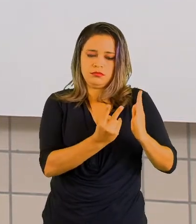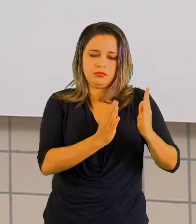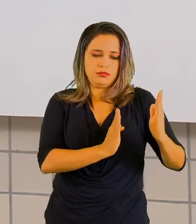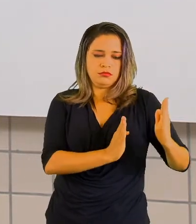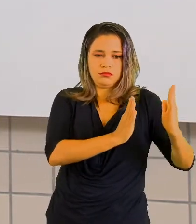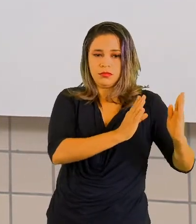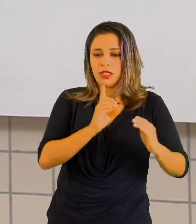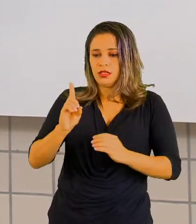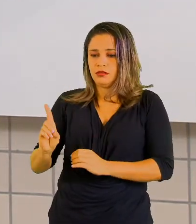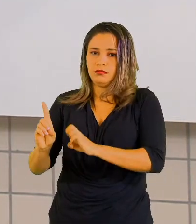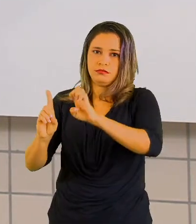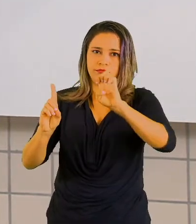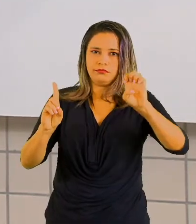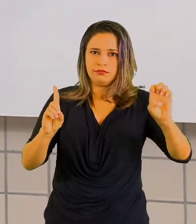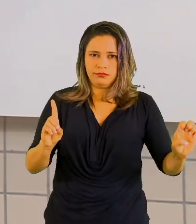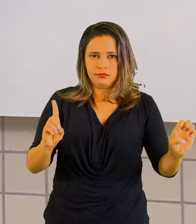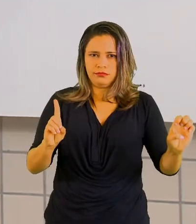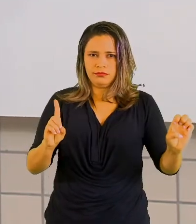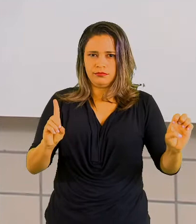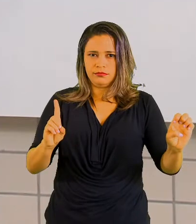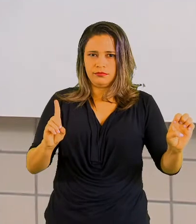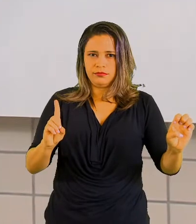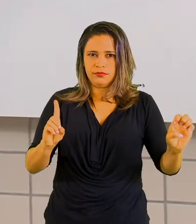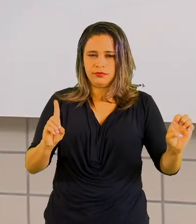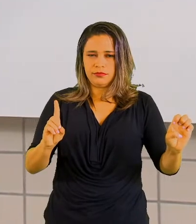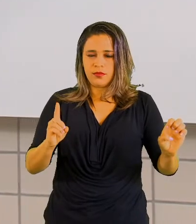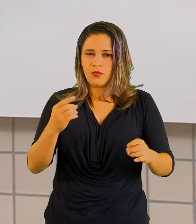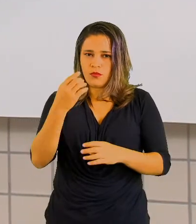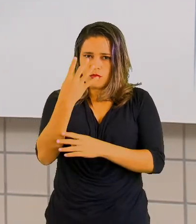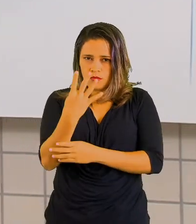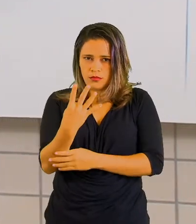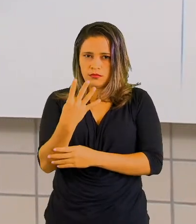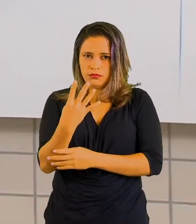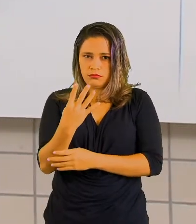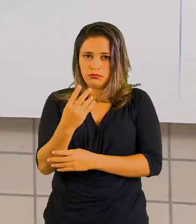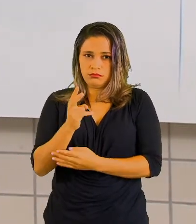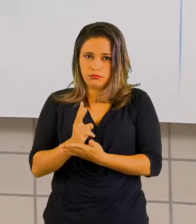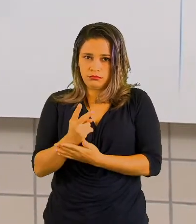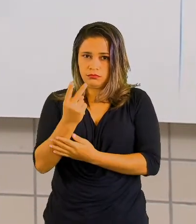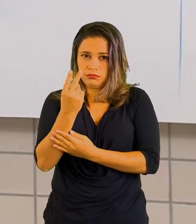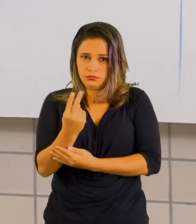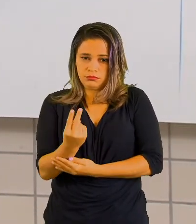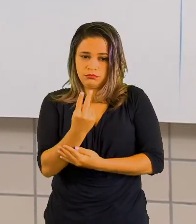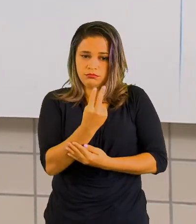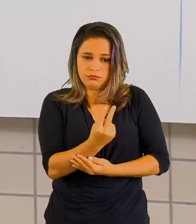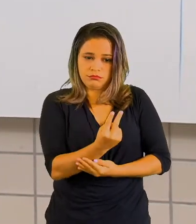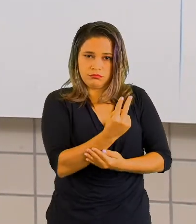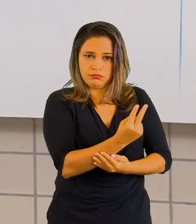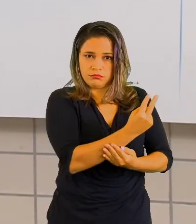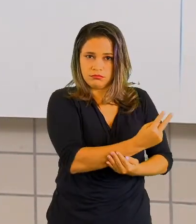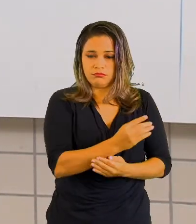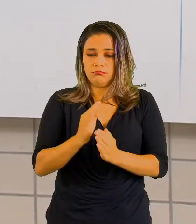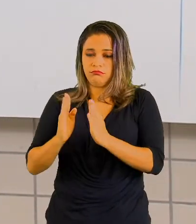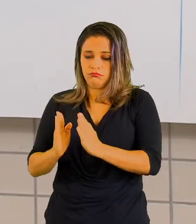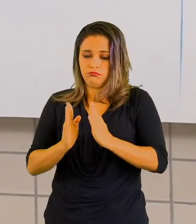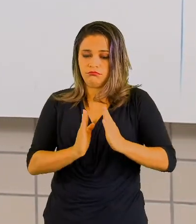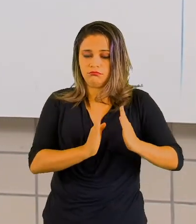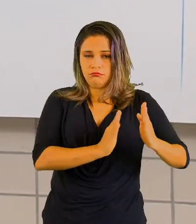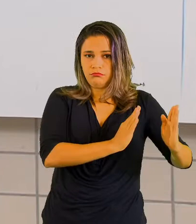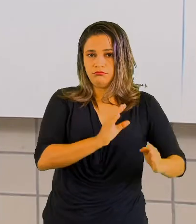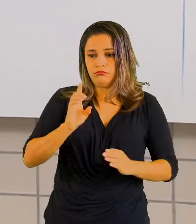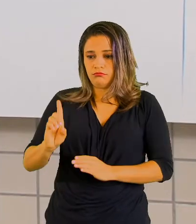esquerda, certo? 4 deslocamentos de 2 unidades feitos da direita para a esquerda. Isso é equivalente a um